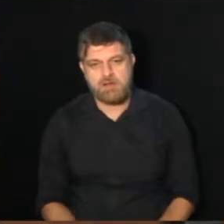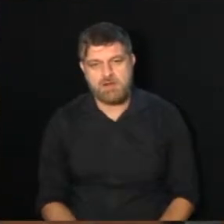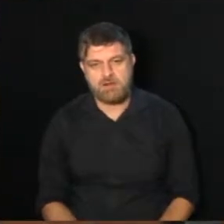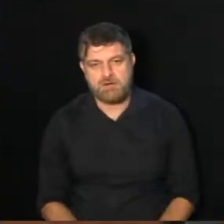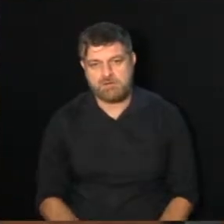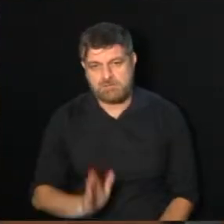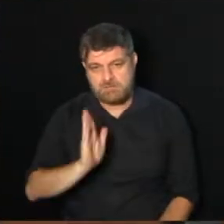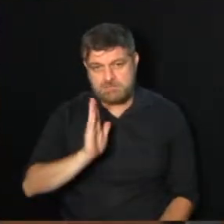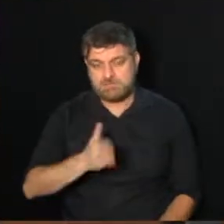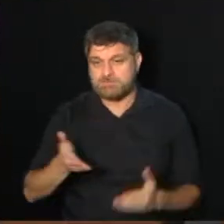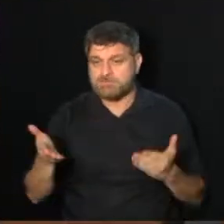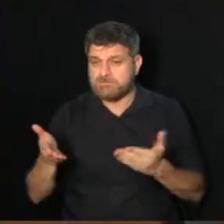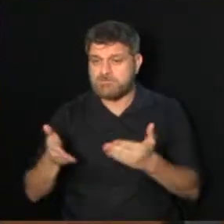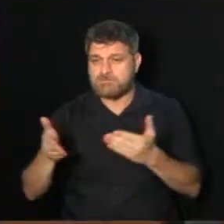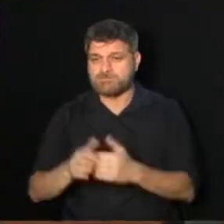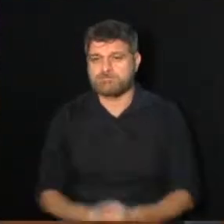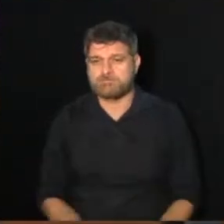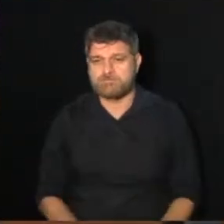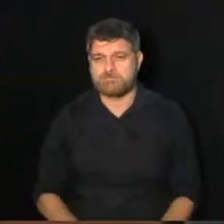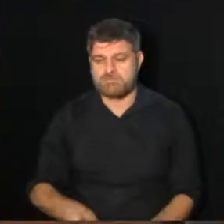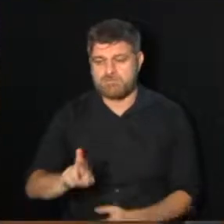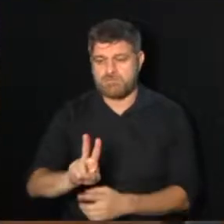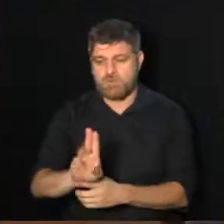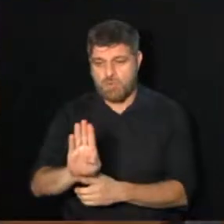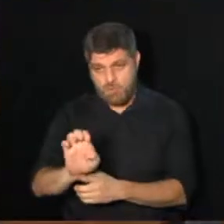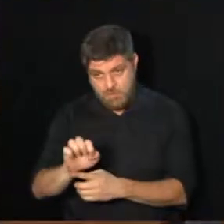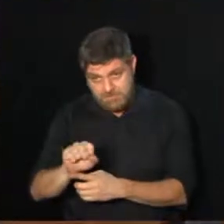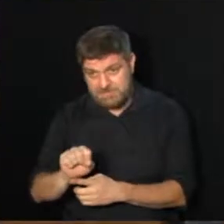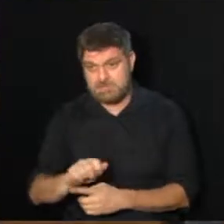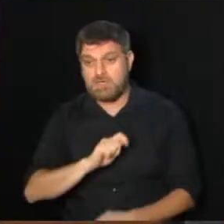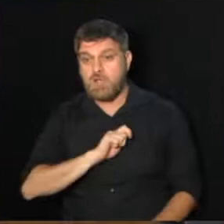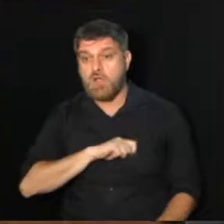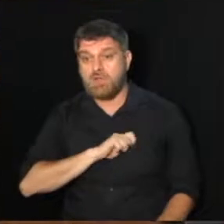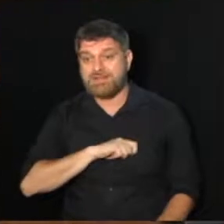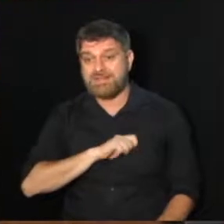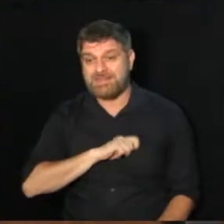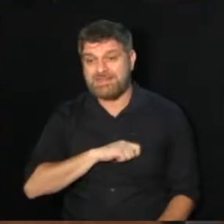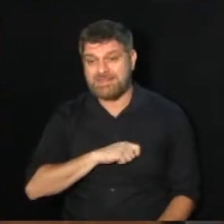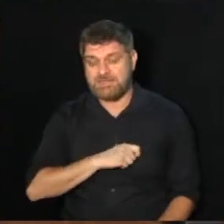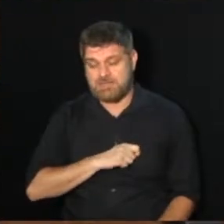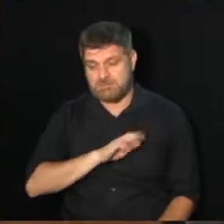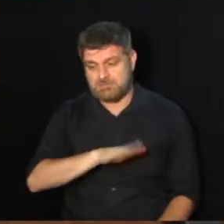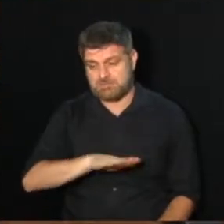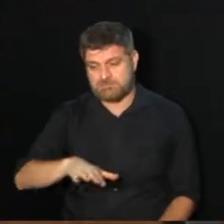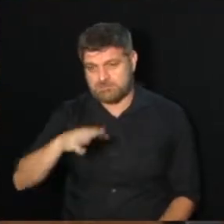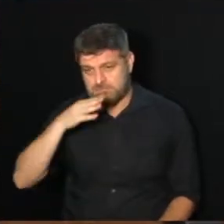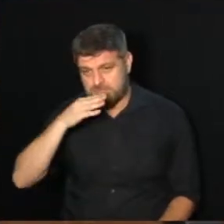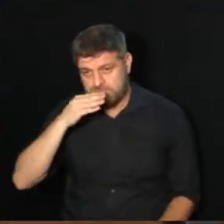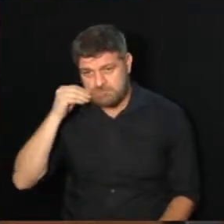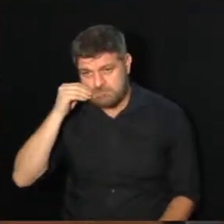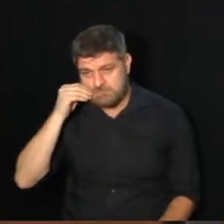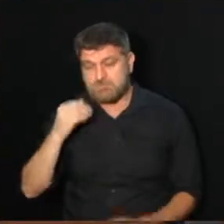E eu já passo, então, na sequência, ao Dr. Rubens Urbano Leal, delegado titular da Delegacia da Infância e Juventude.